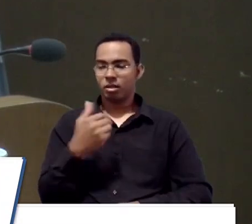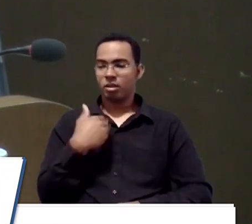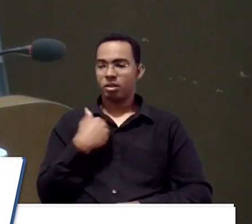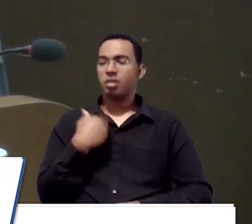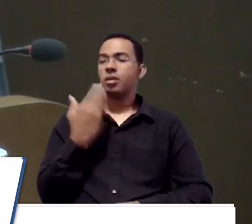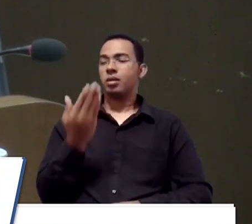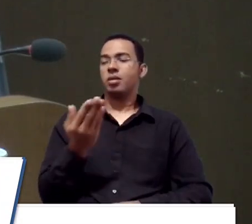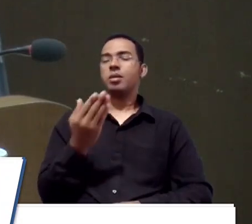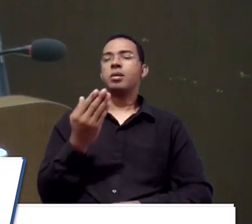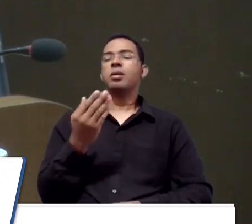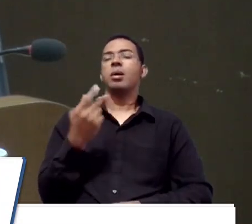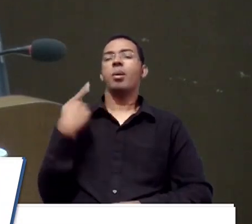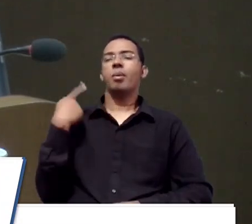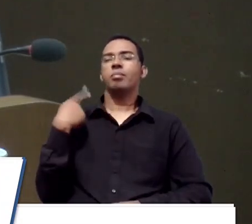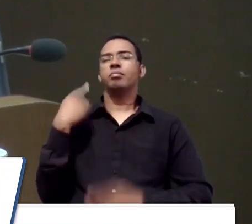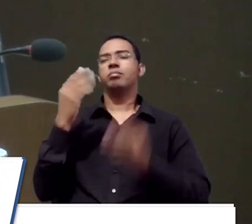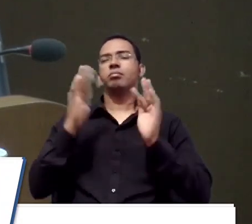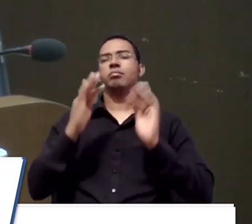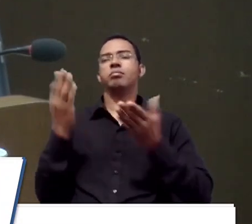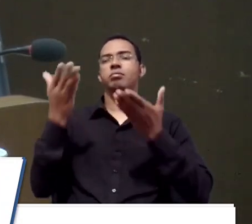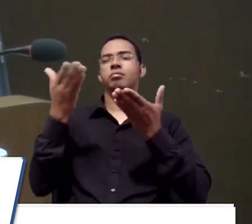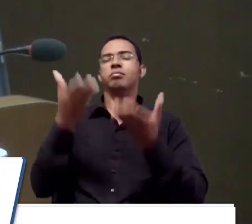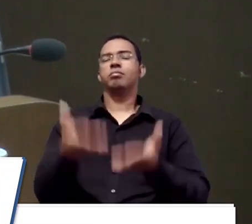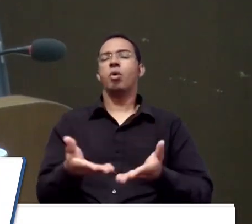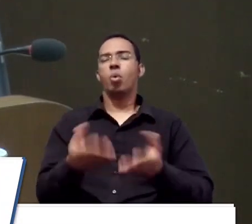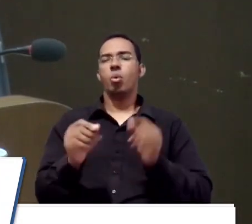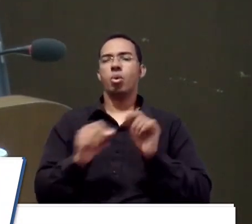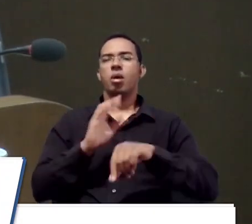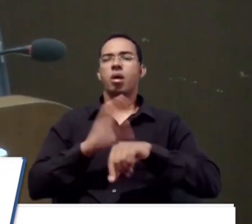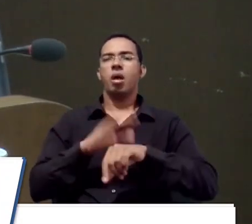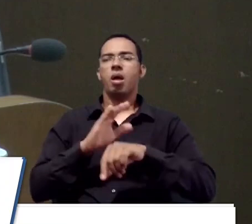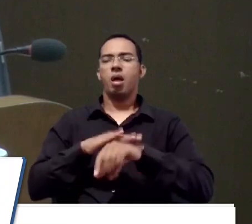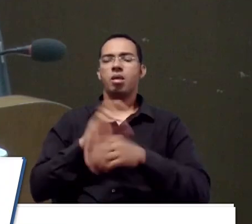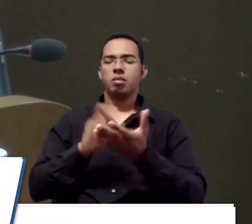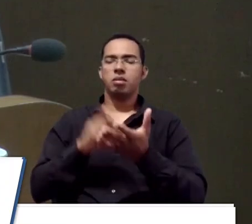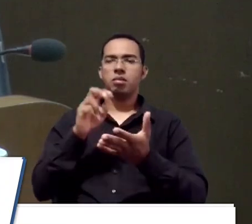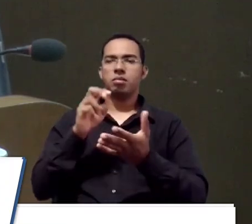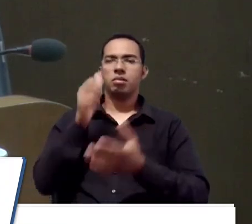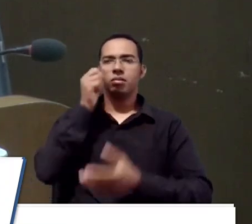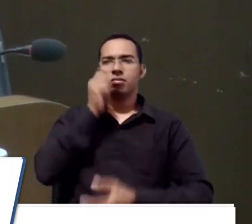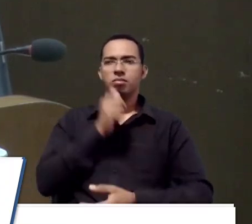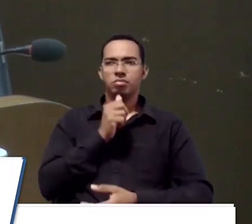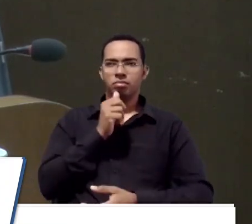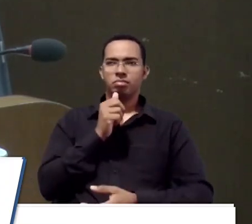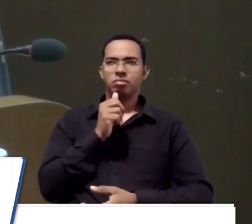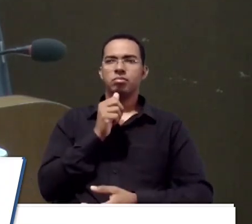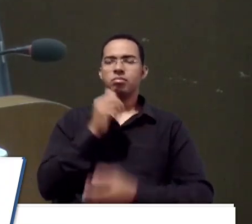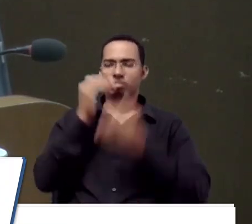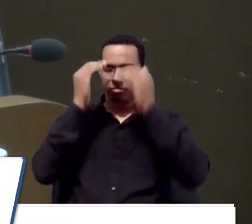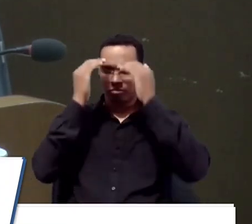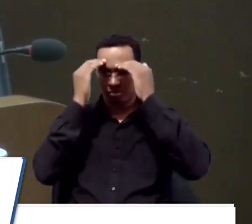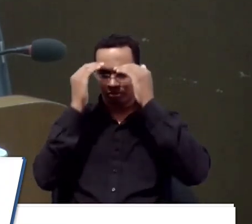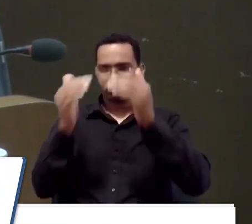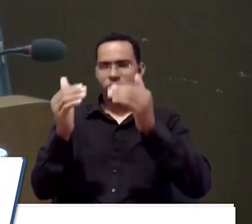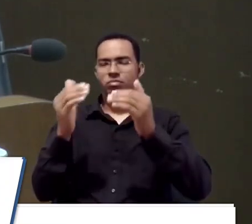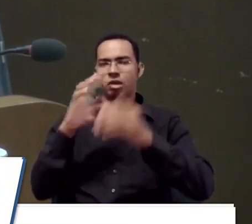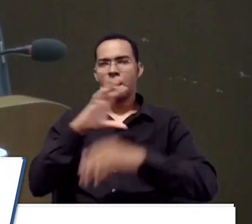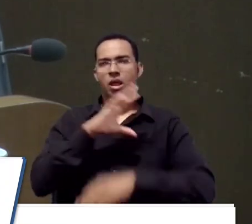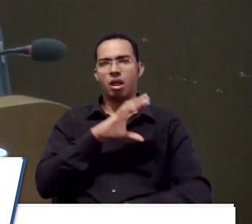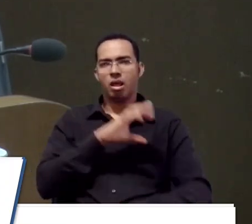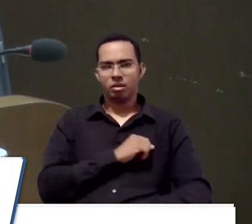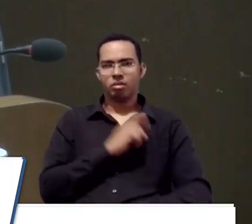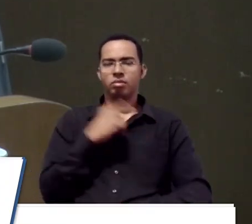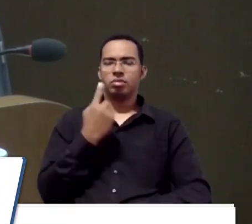muito feliz em trazer nesta manhã uma mulher tão respeitada e querida na